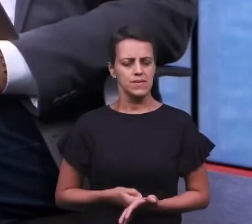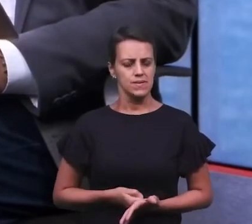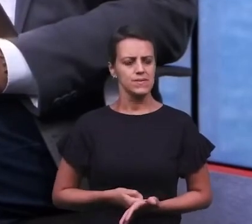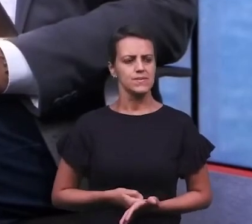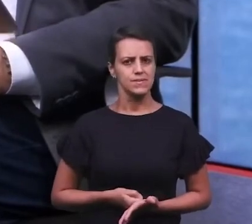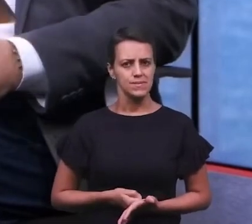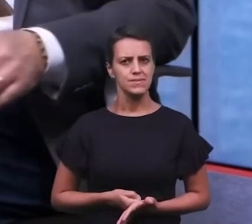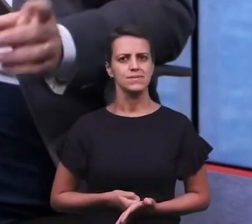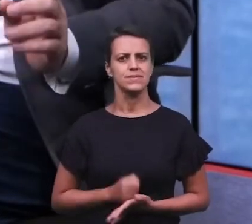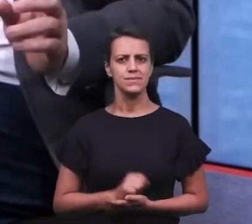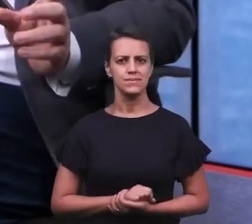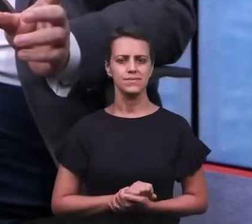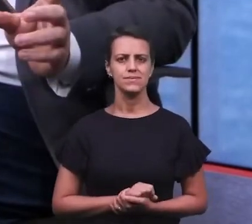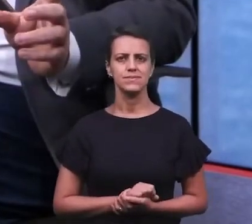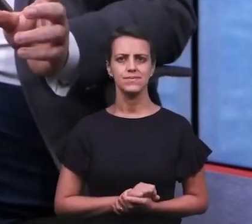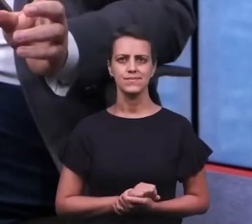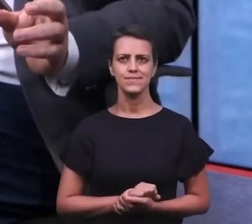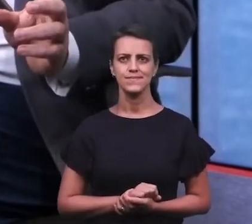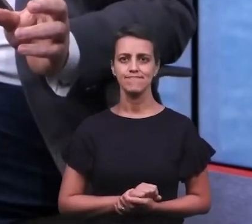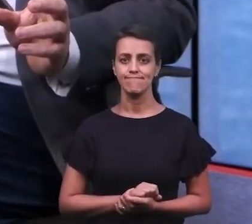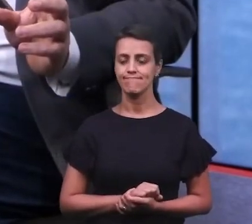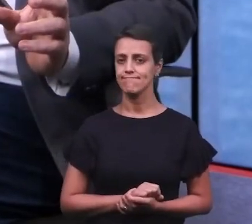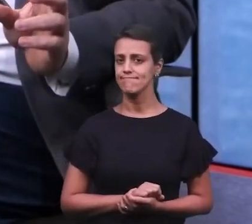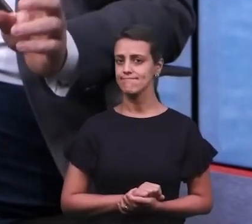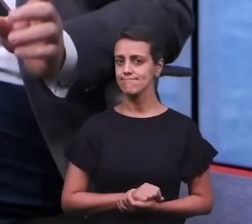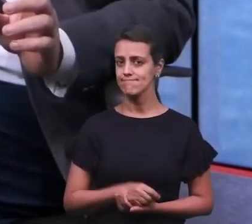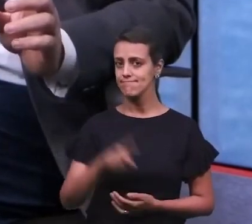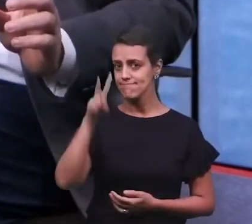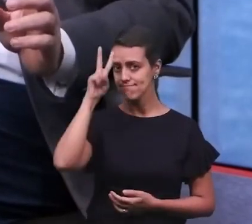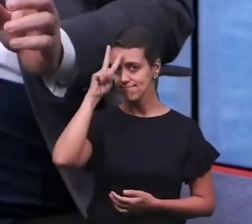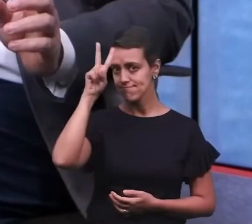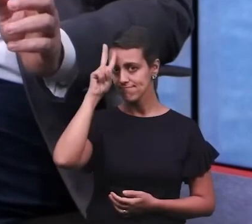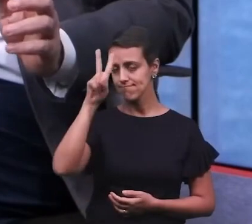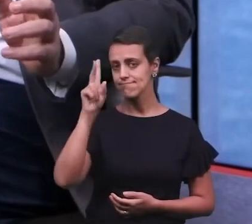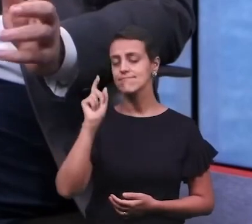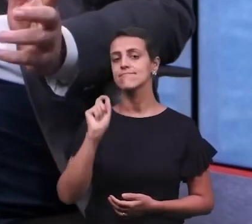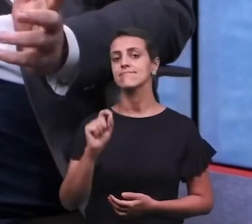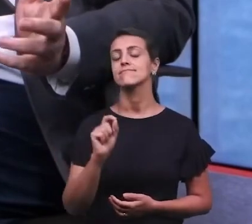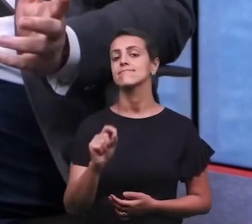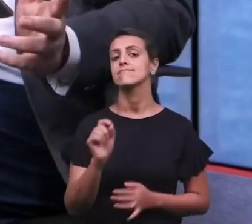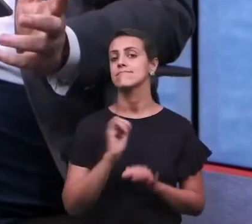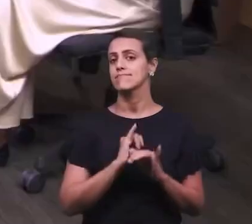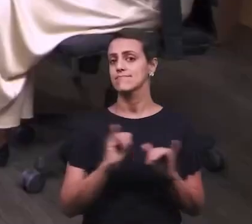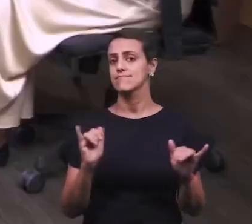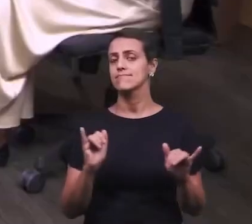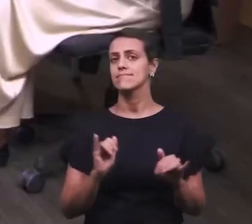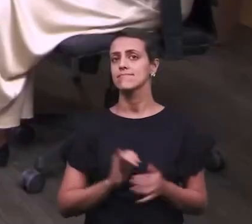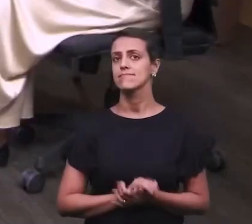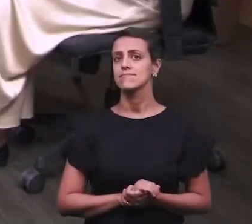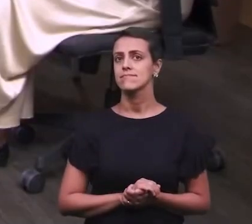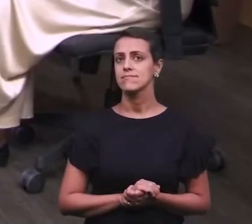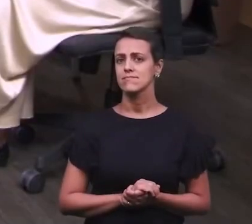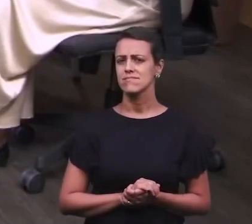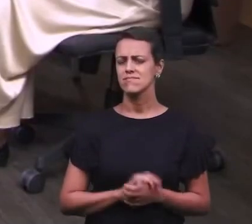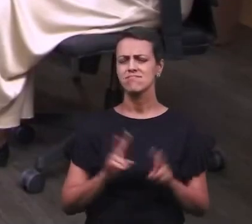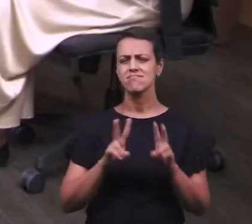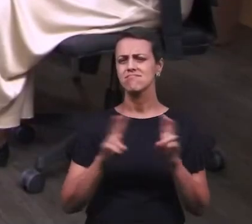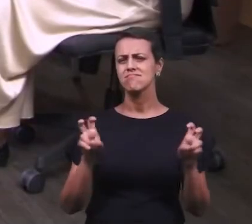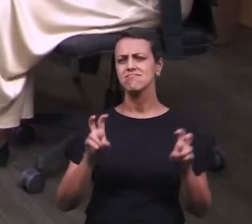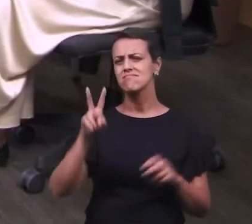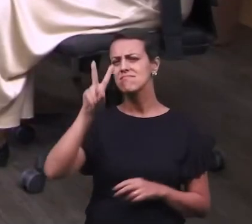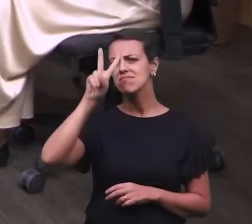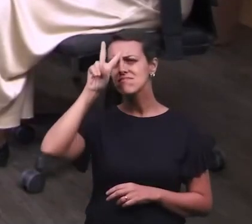aspecto. Lembrando de uma coisa, quando a gente usa a expressão rebeldia, né, o que é